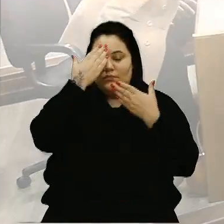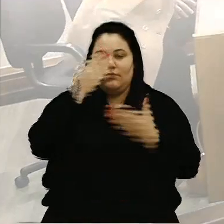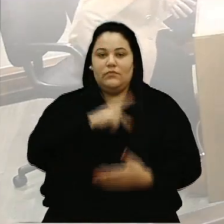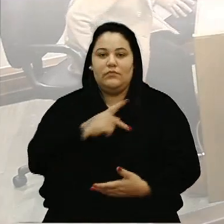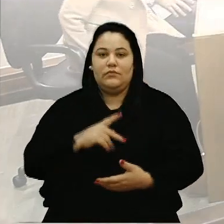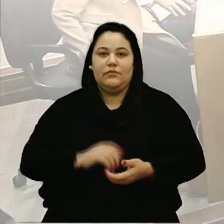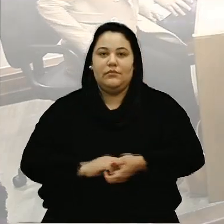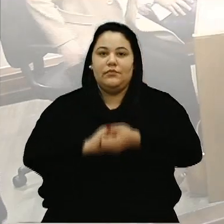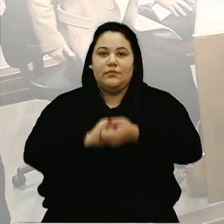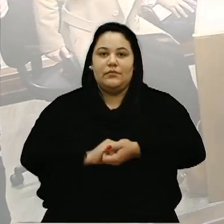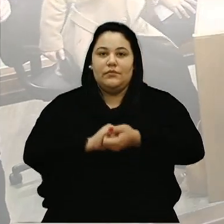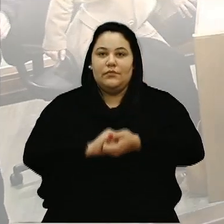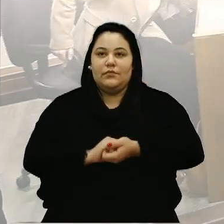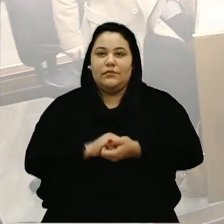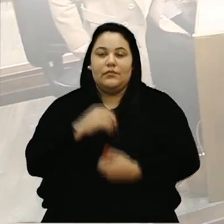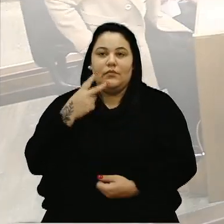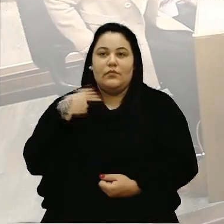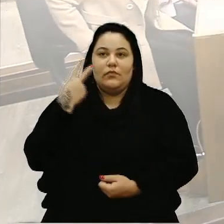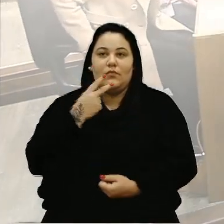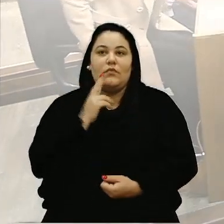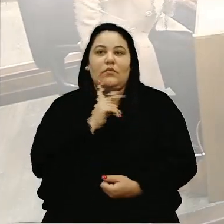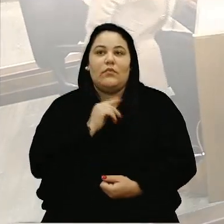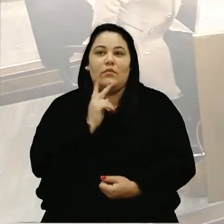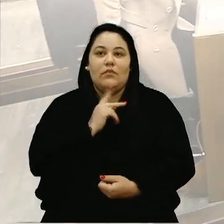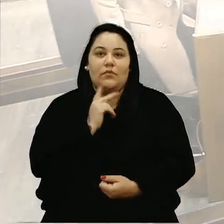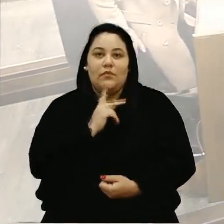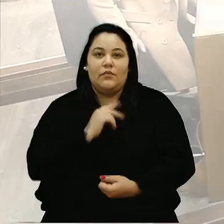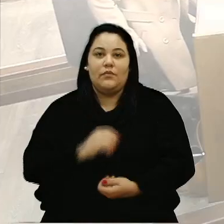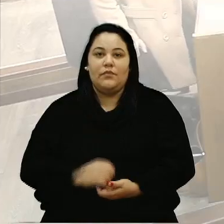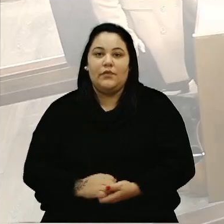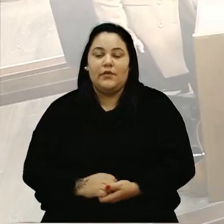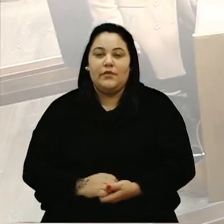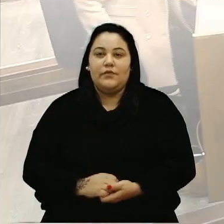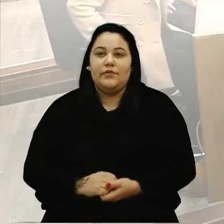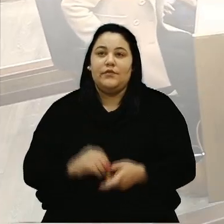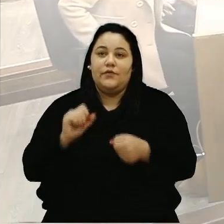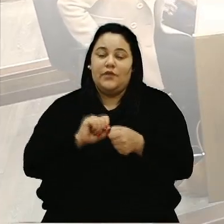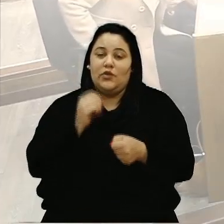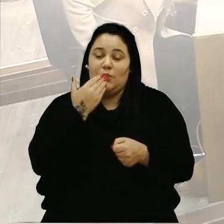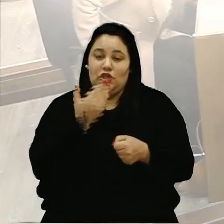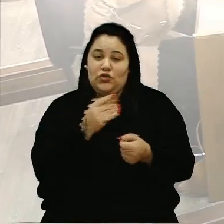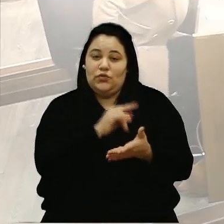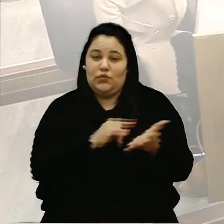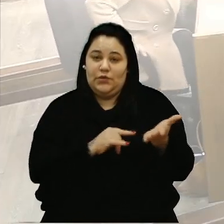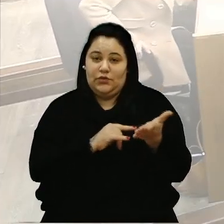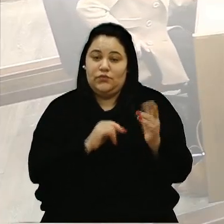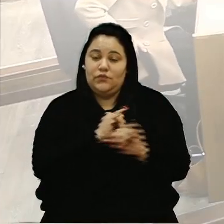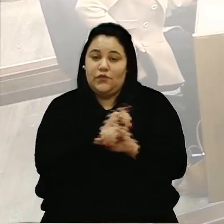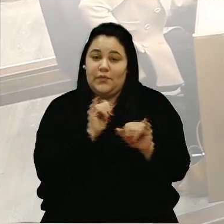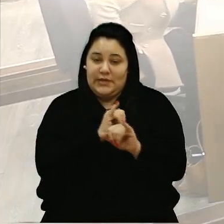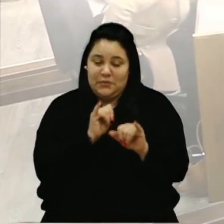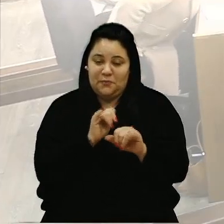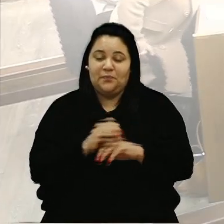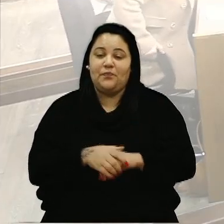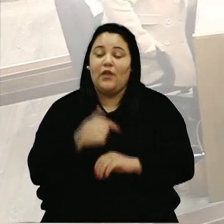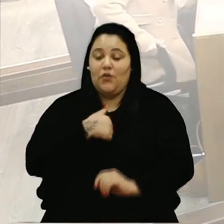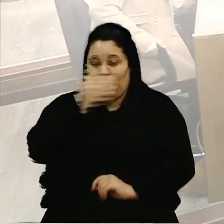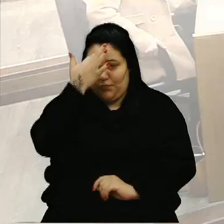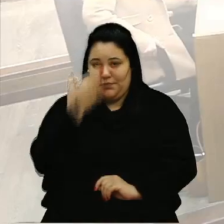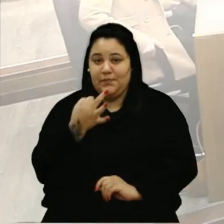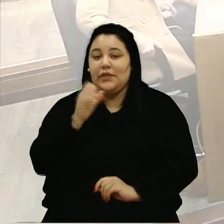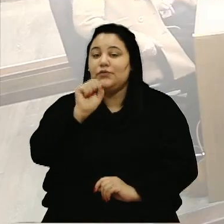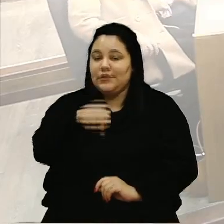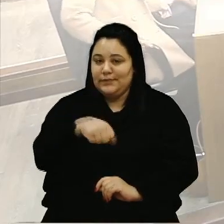Cumprimento o vereador Renato por ter feito esse requerimento. Entendo dessa